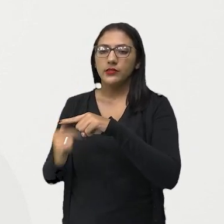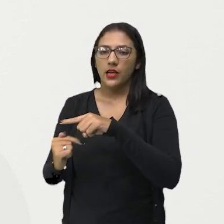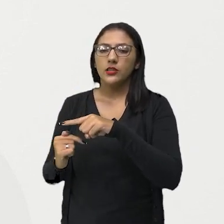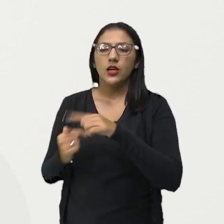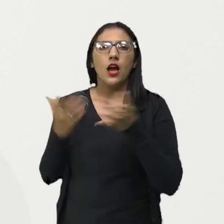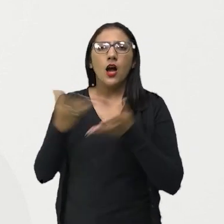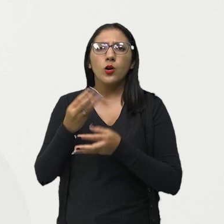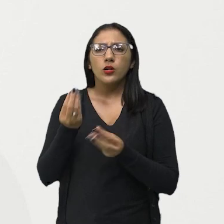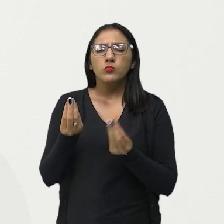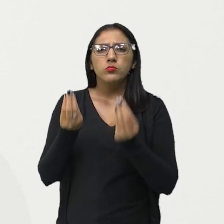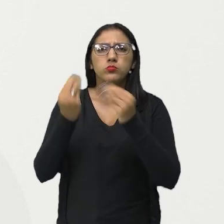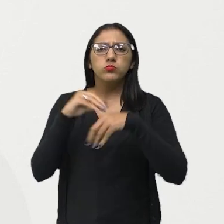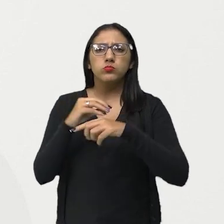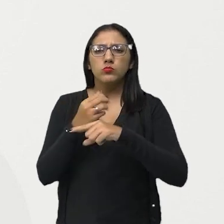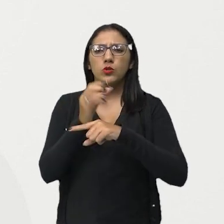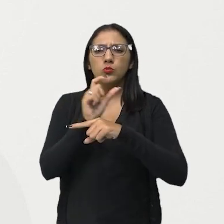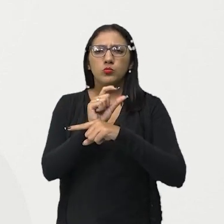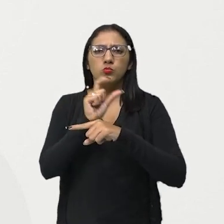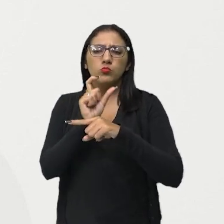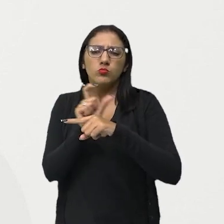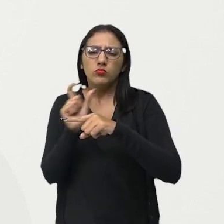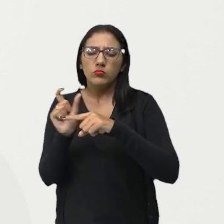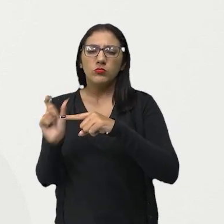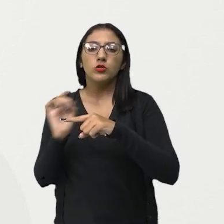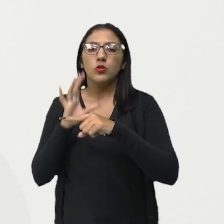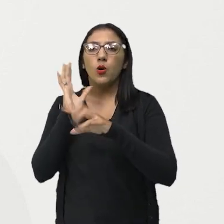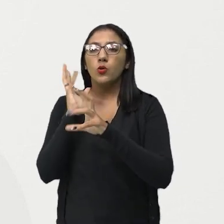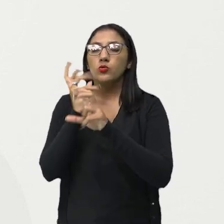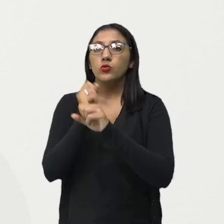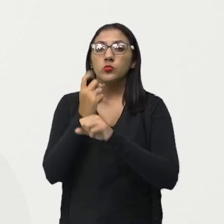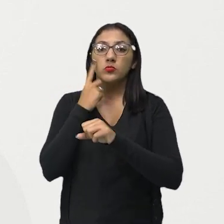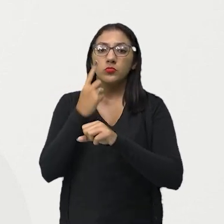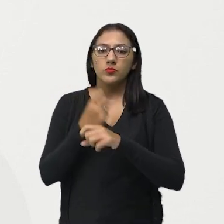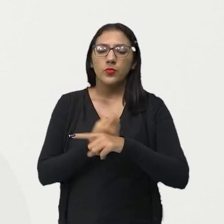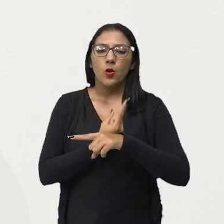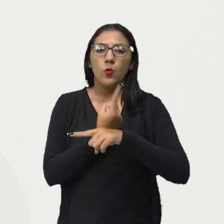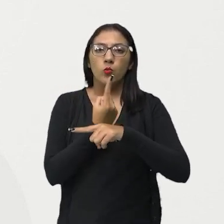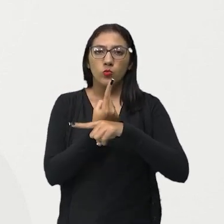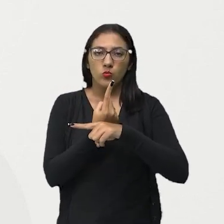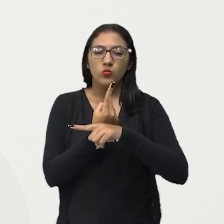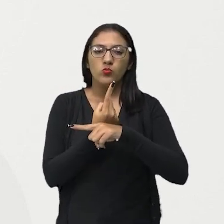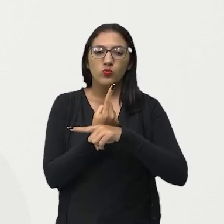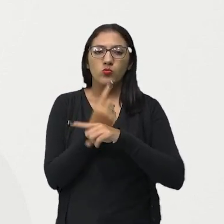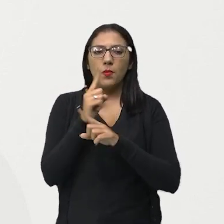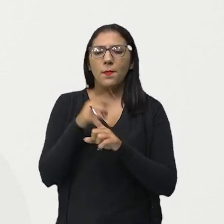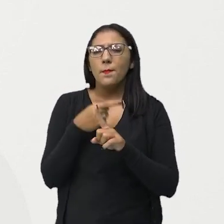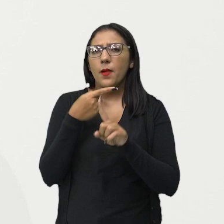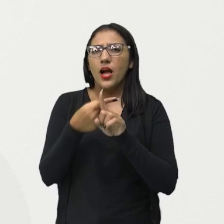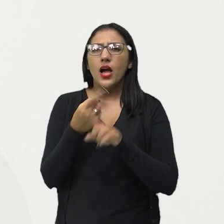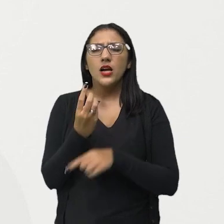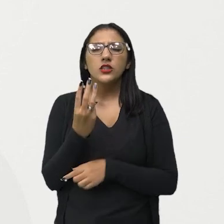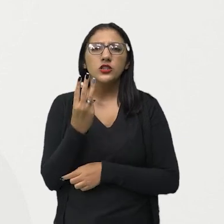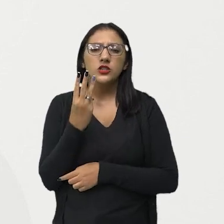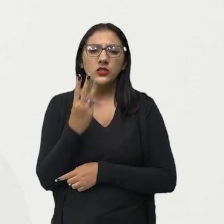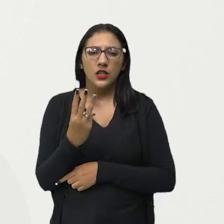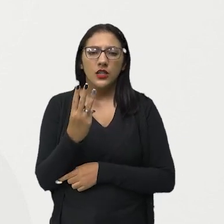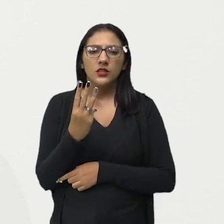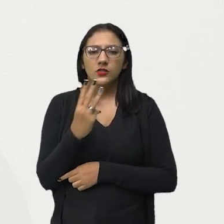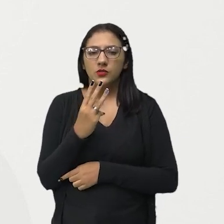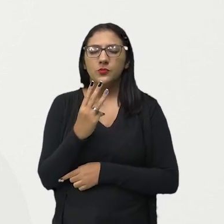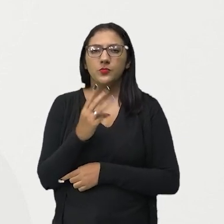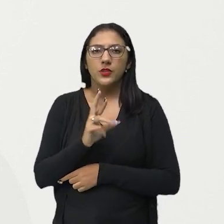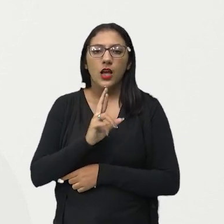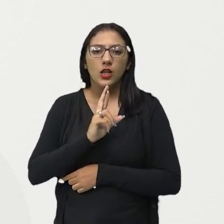E realizar as operações com os numeradores. Então, primeiro, nós vamos ter aqui 1 somado com 3,